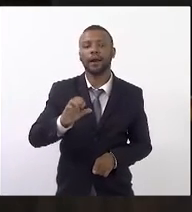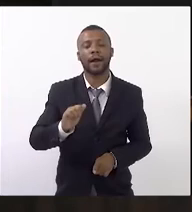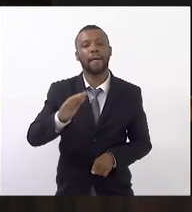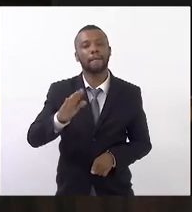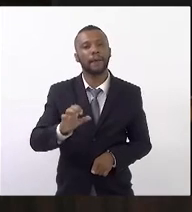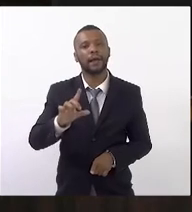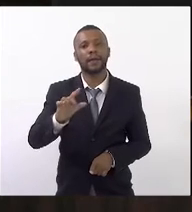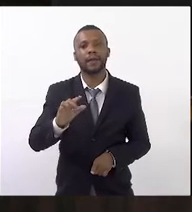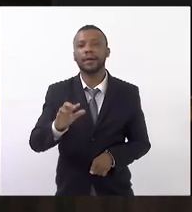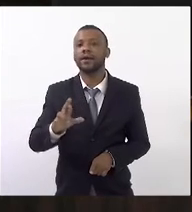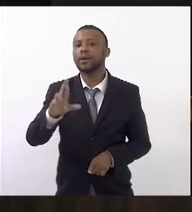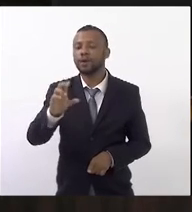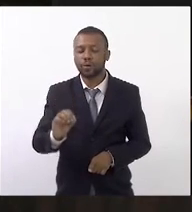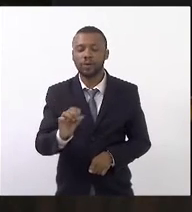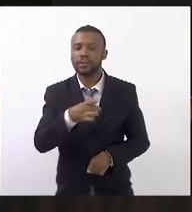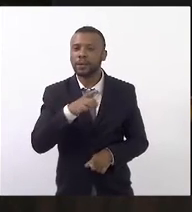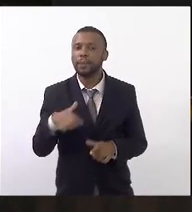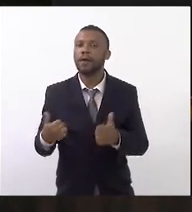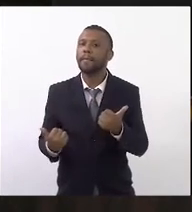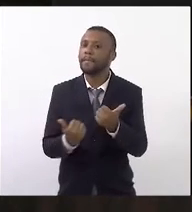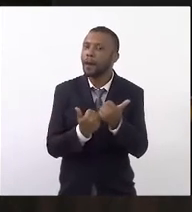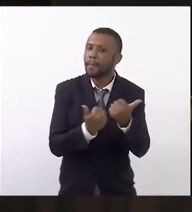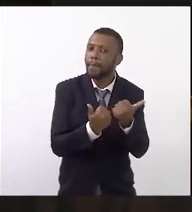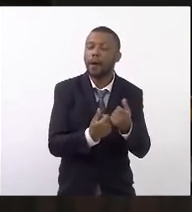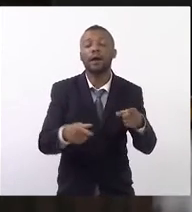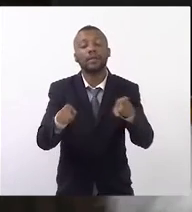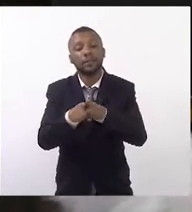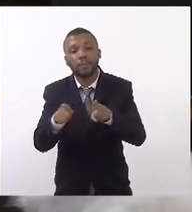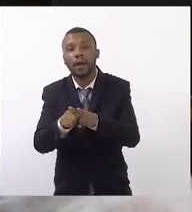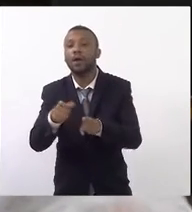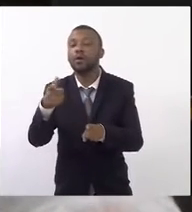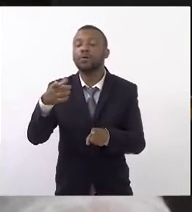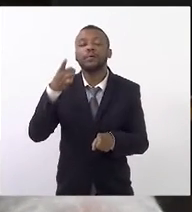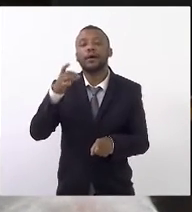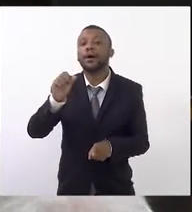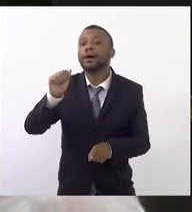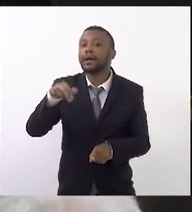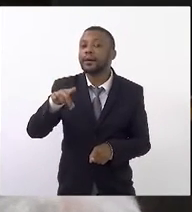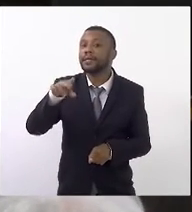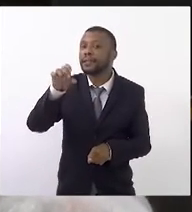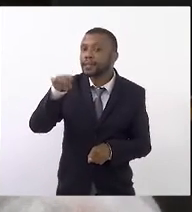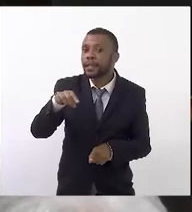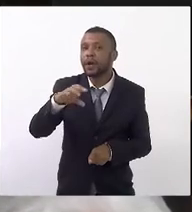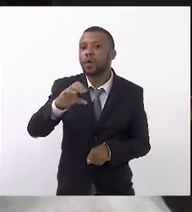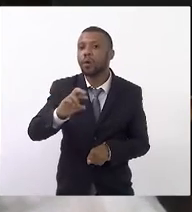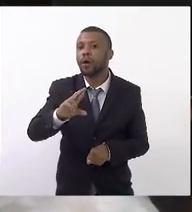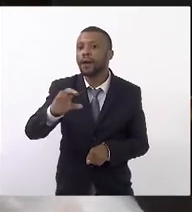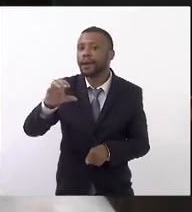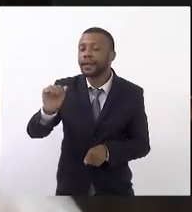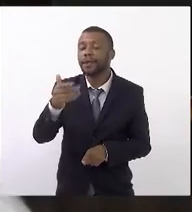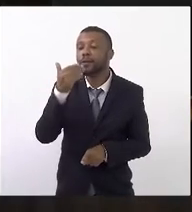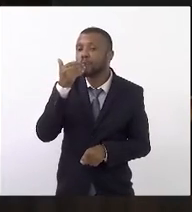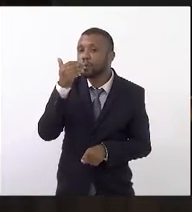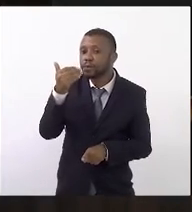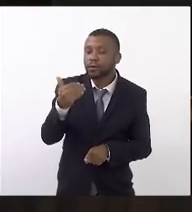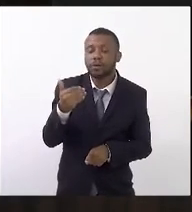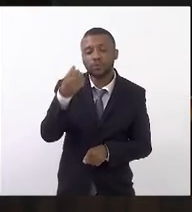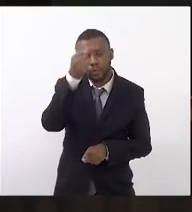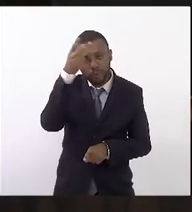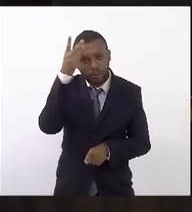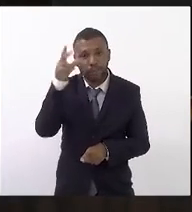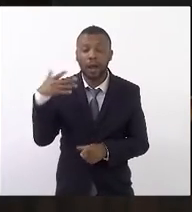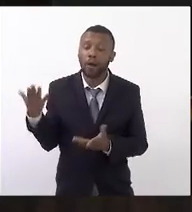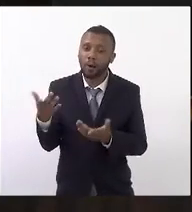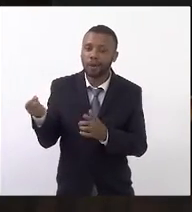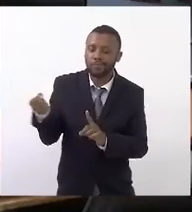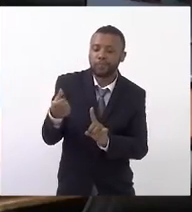André Correia, que trouxe também alguns municípios, a solicitação de alguns municípios que tinham demandado. Com a palavra, o deputado